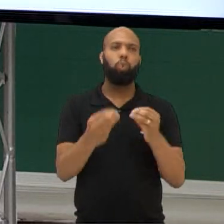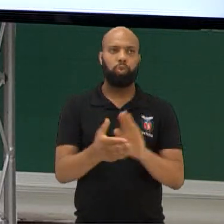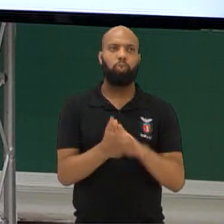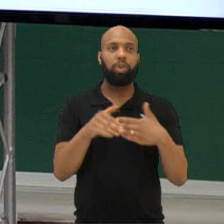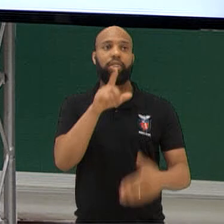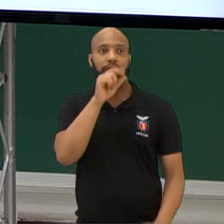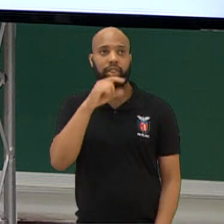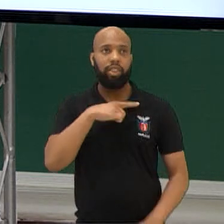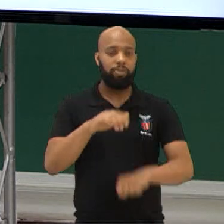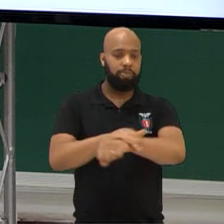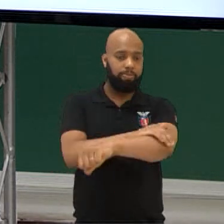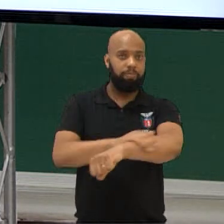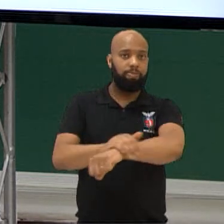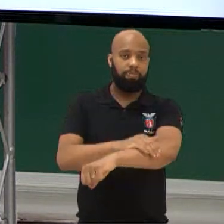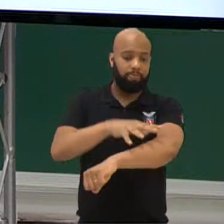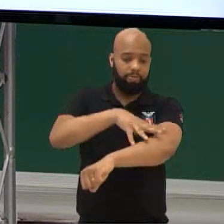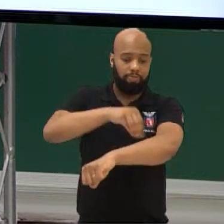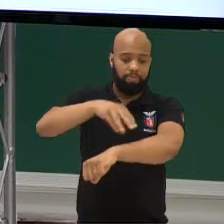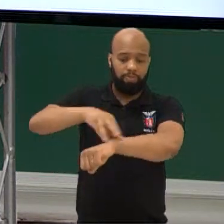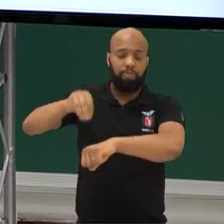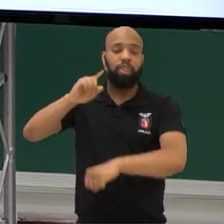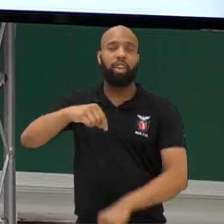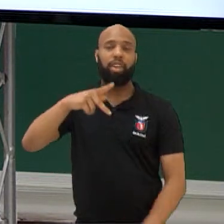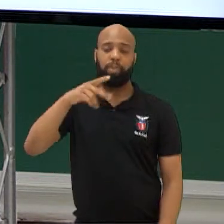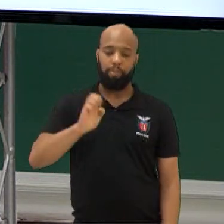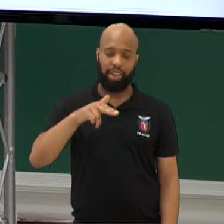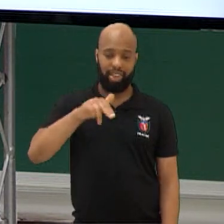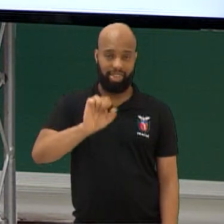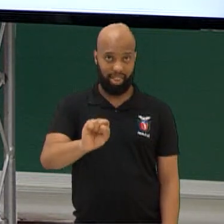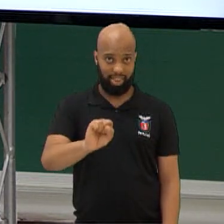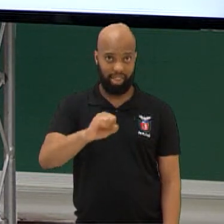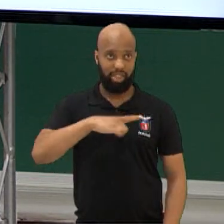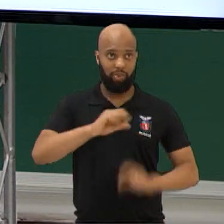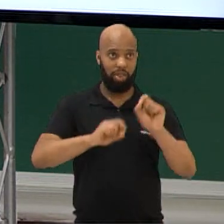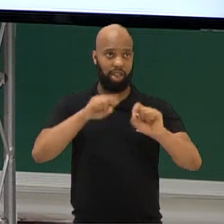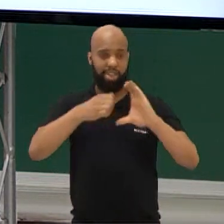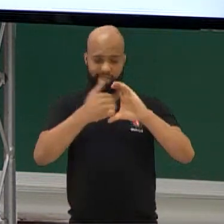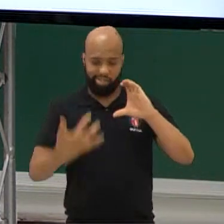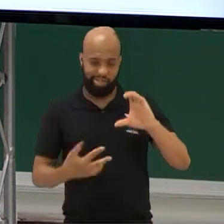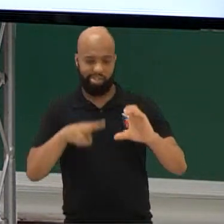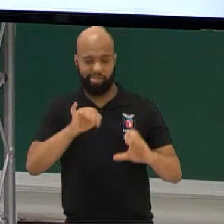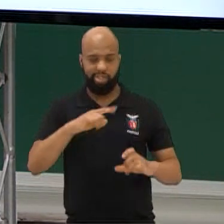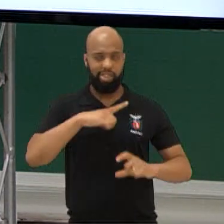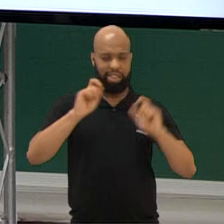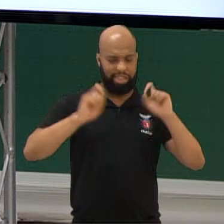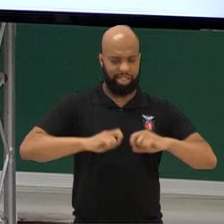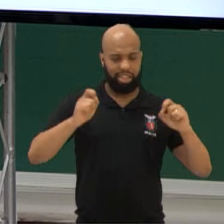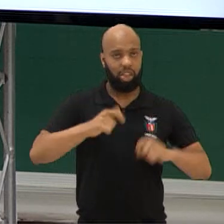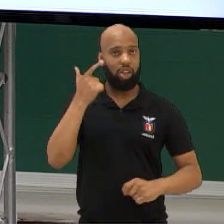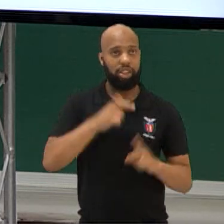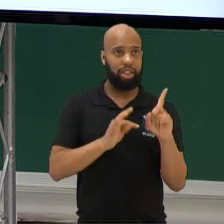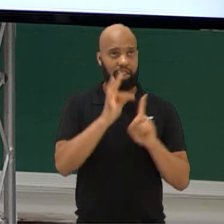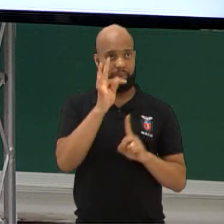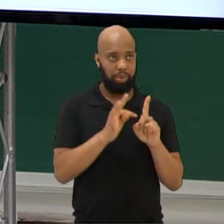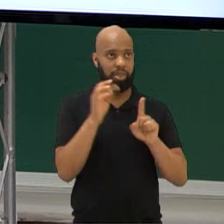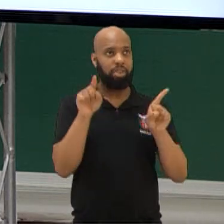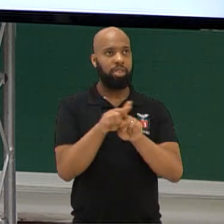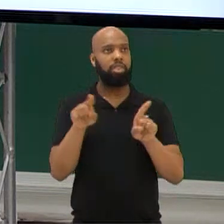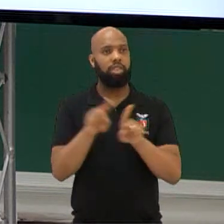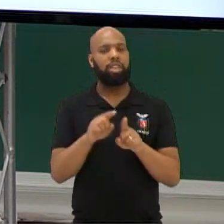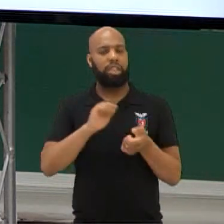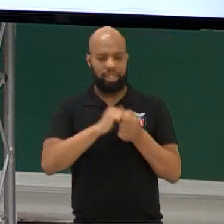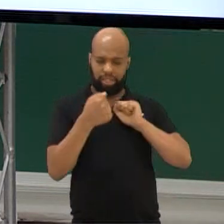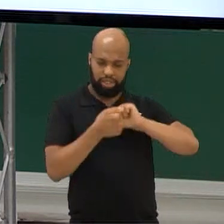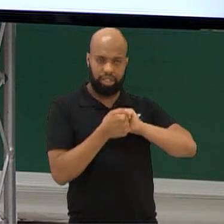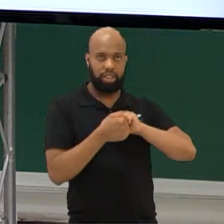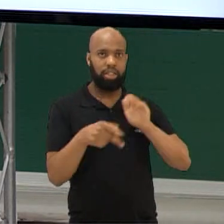ave tem o corpo coberto por penas. Tá? Então, que é uma característica que vai permitir com que ela mantenha a temperatura e há uma